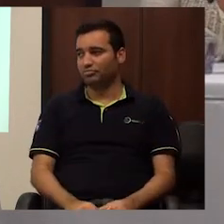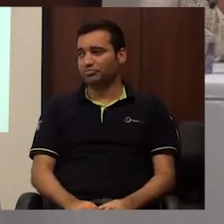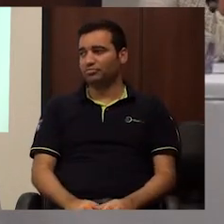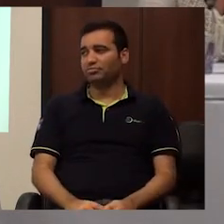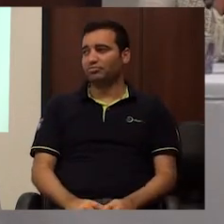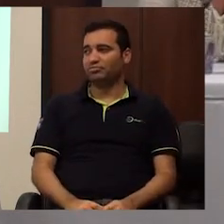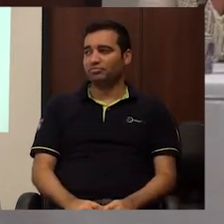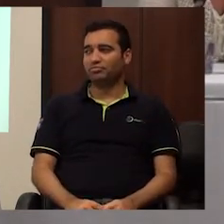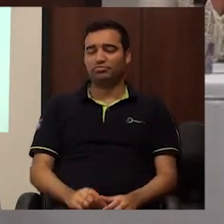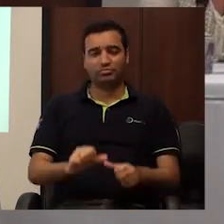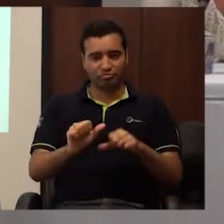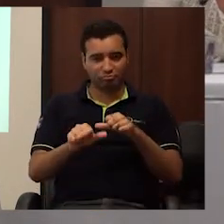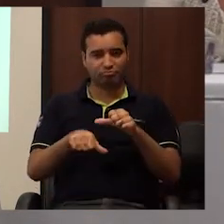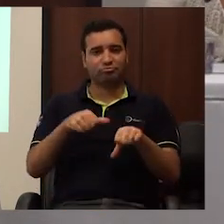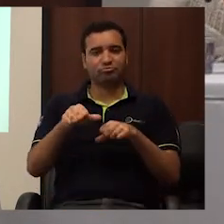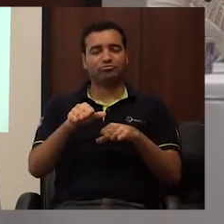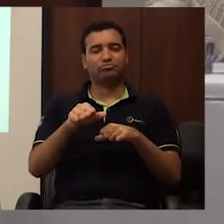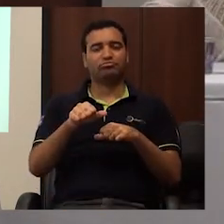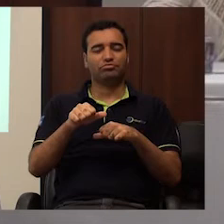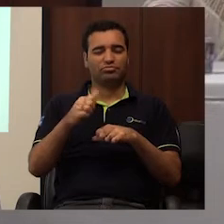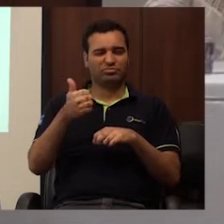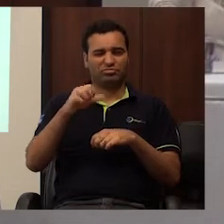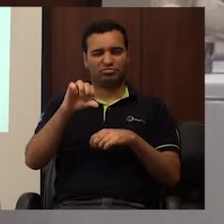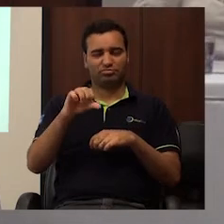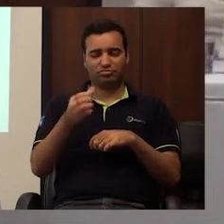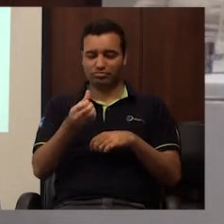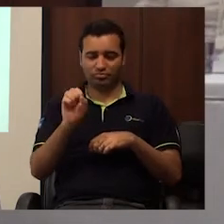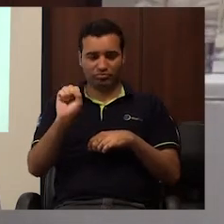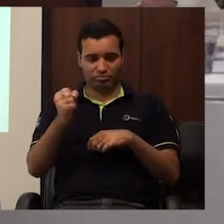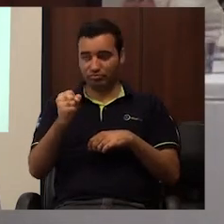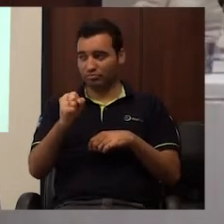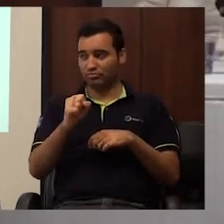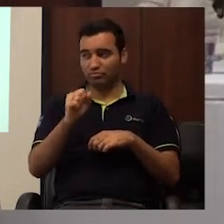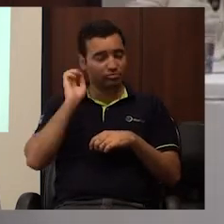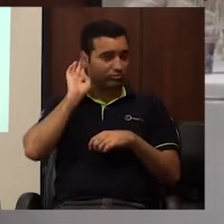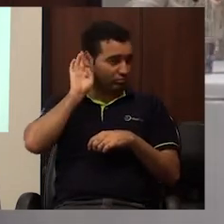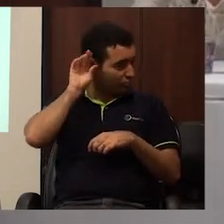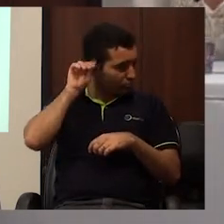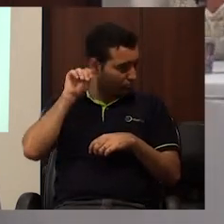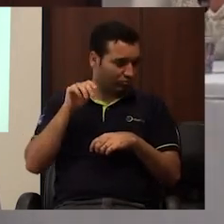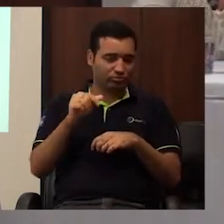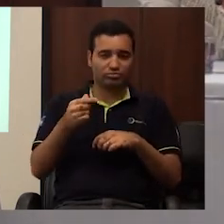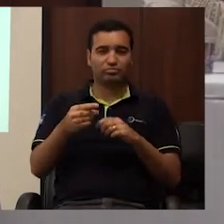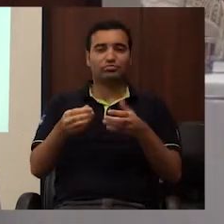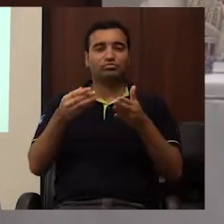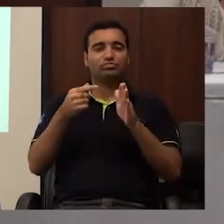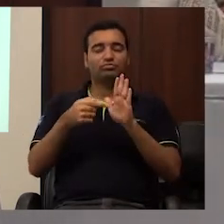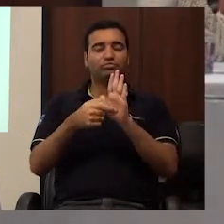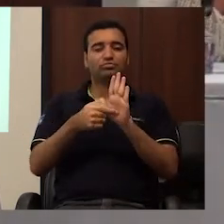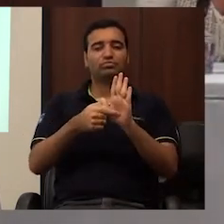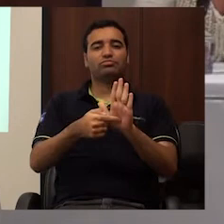A reforma universitária de 68, né, vem trazer para a gente